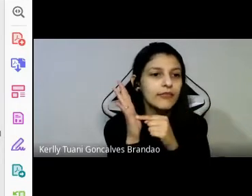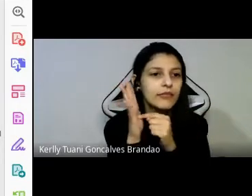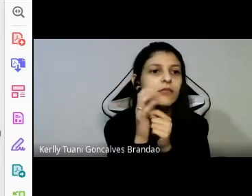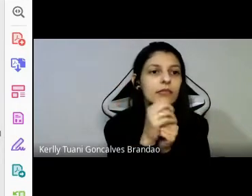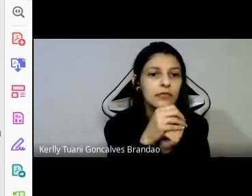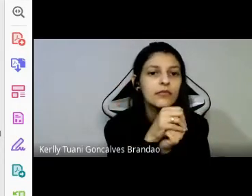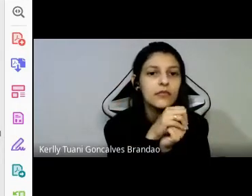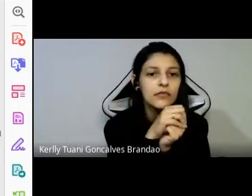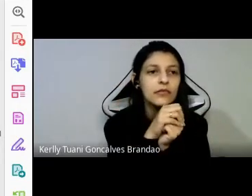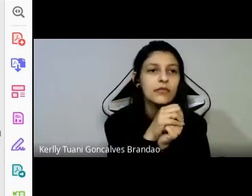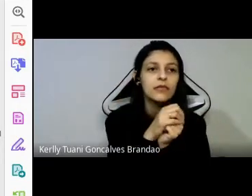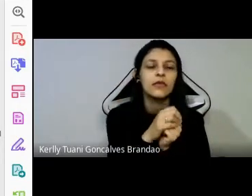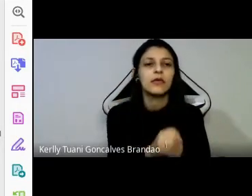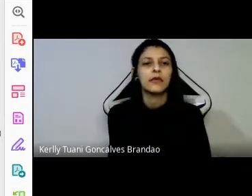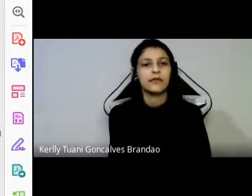final.